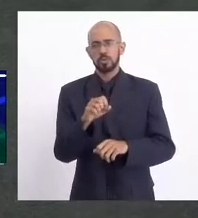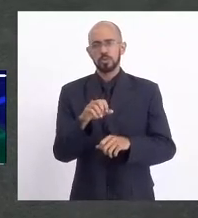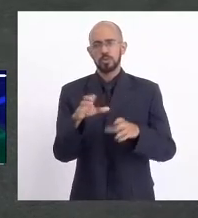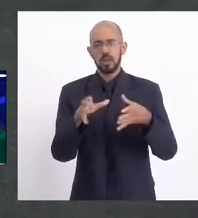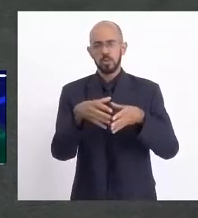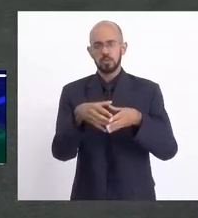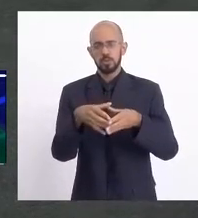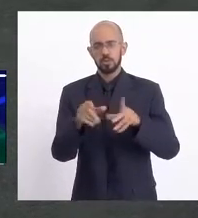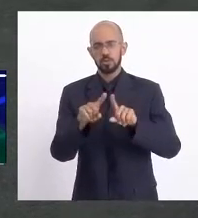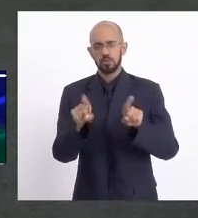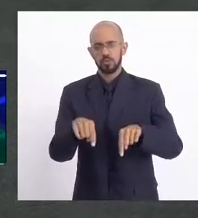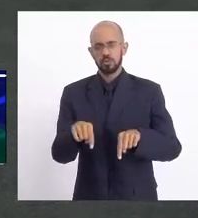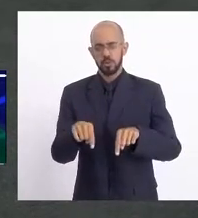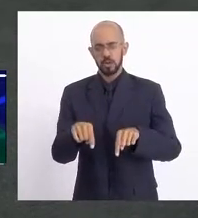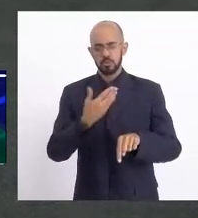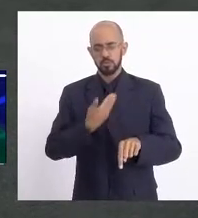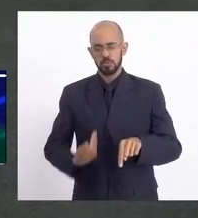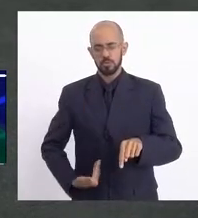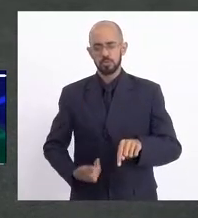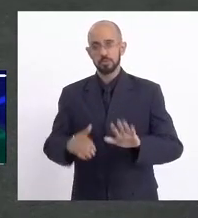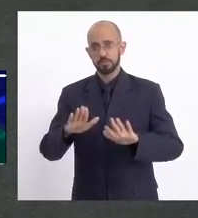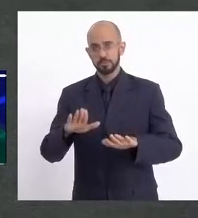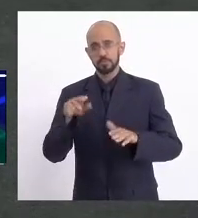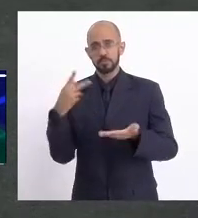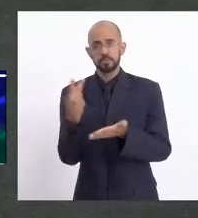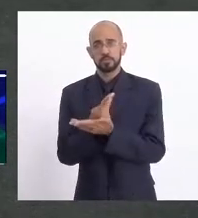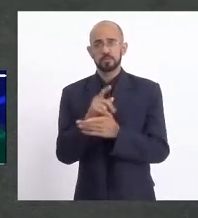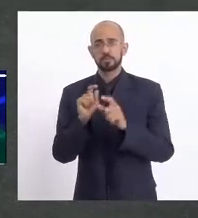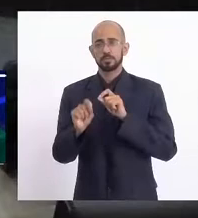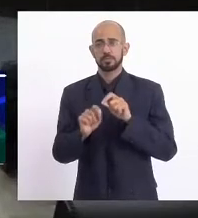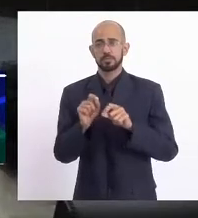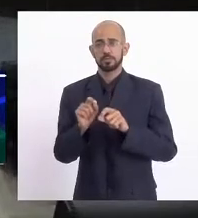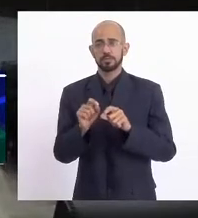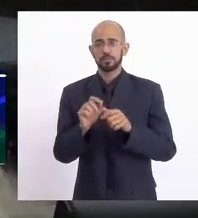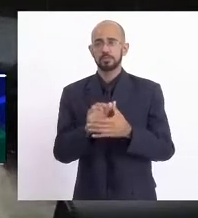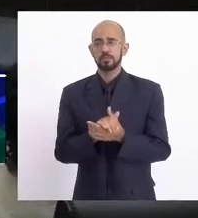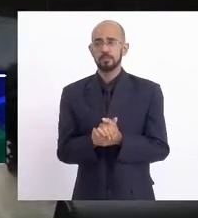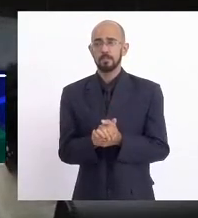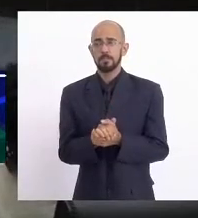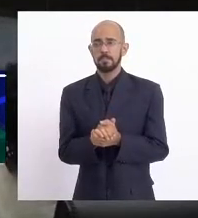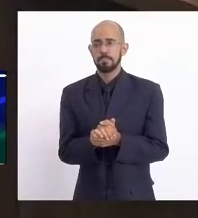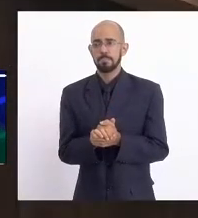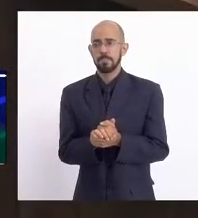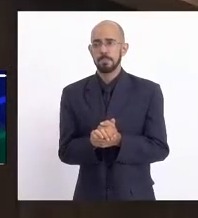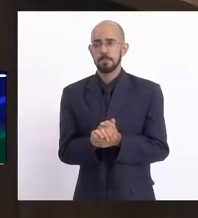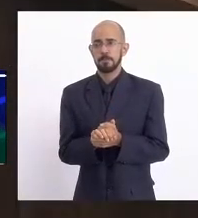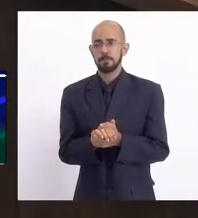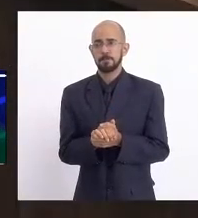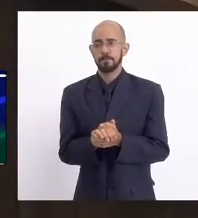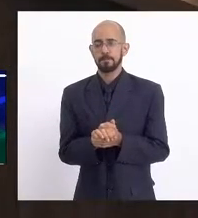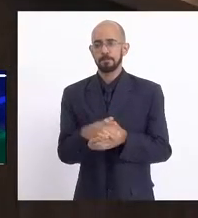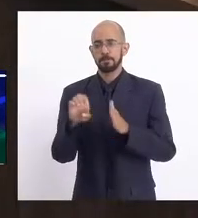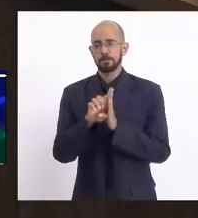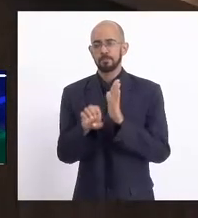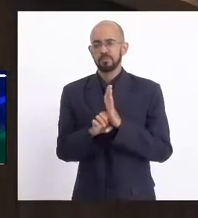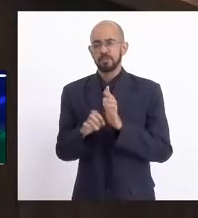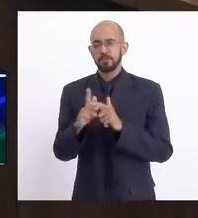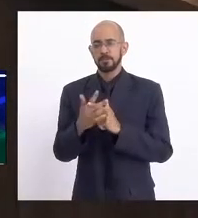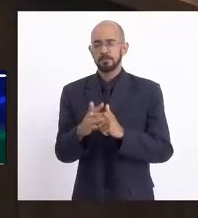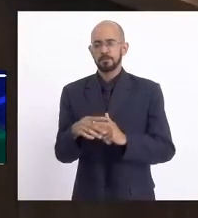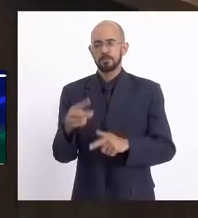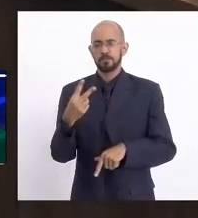Servidores. Ocorre que a emenda 2 dos servidores,